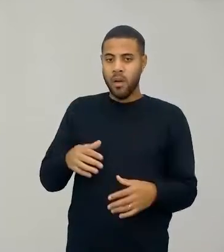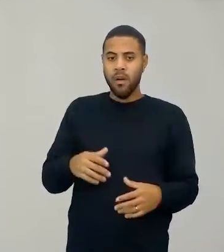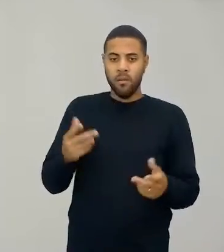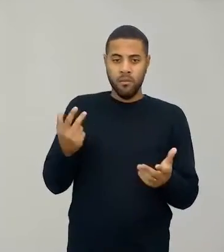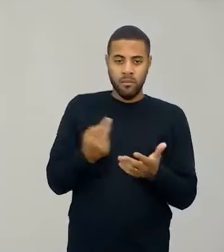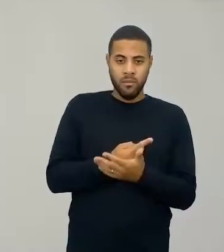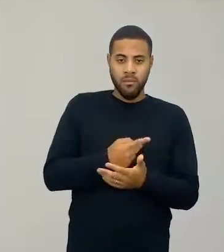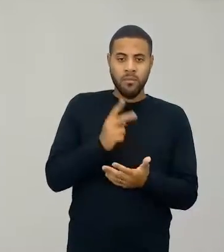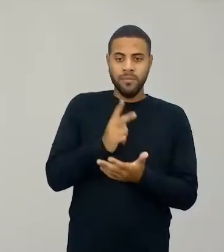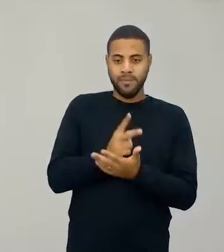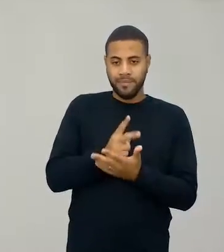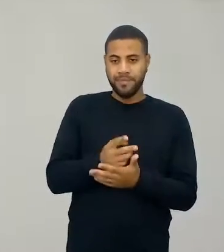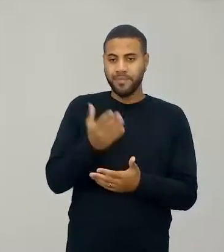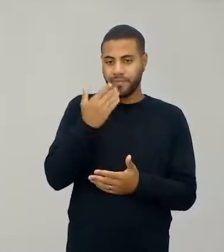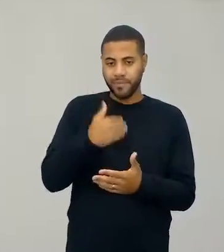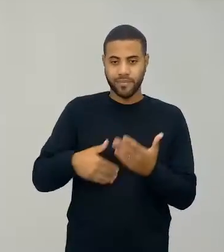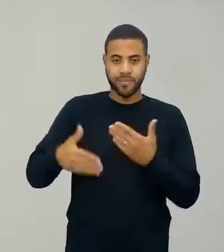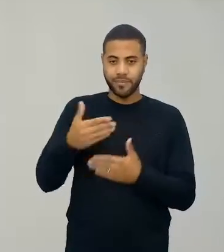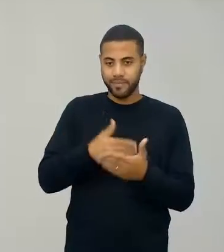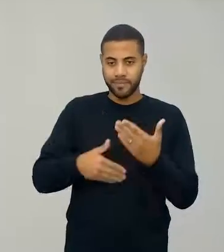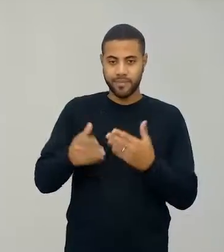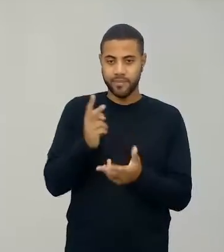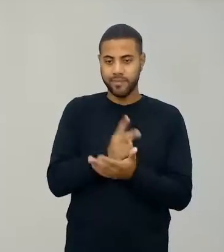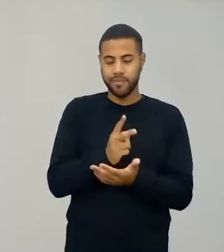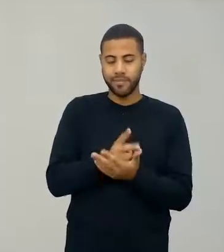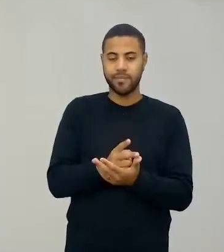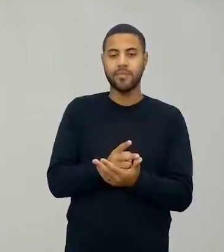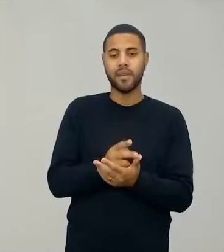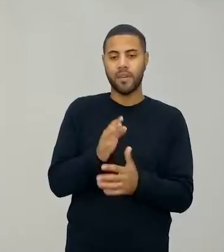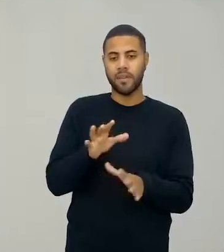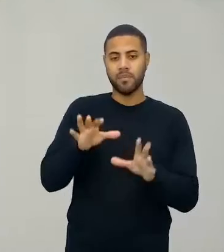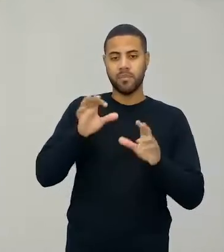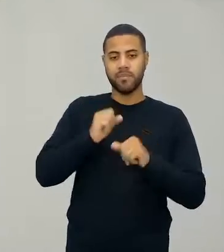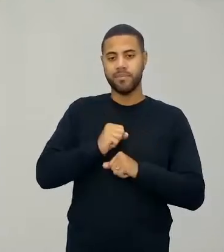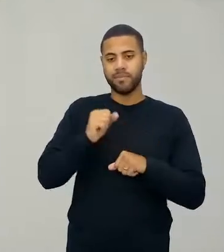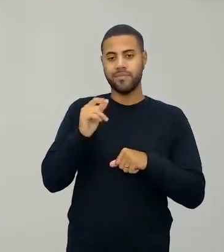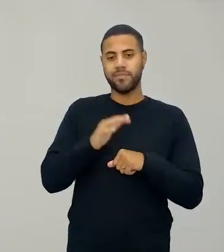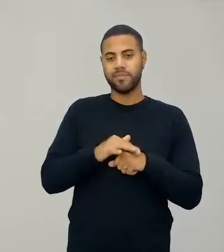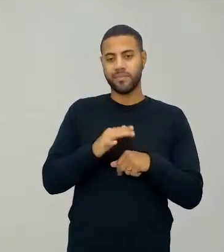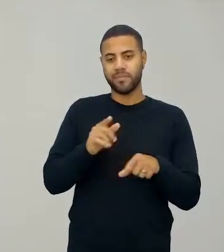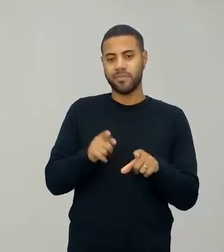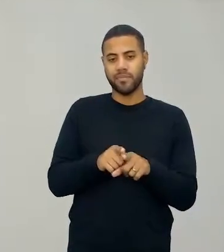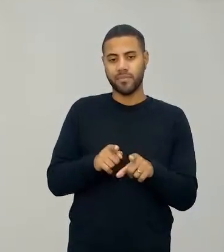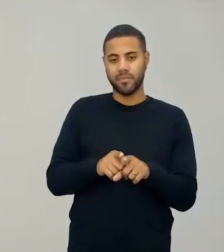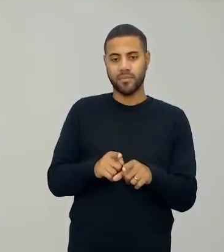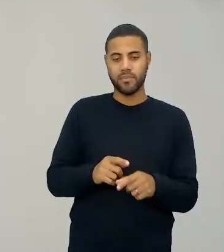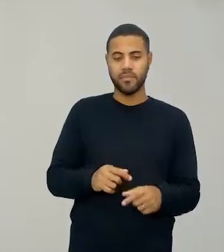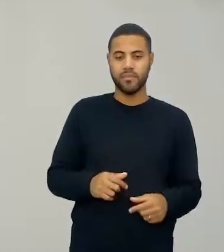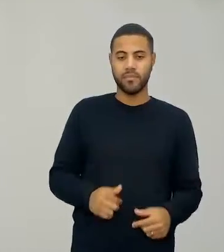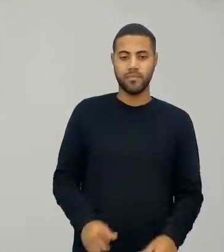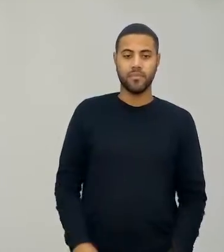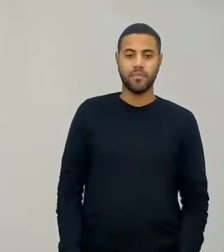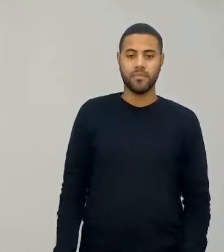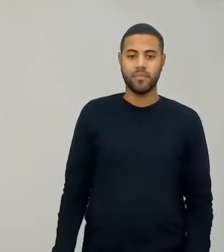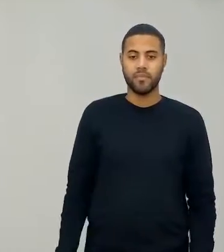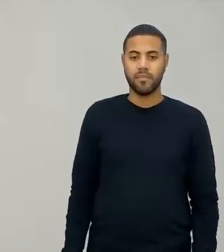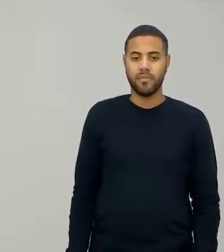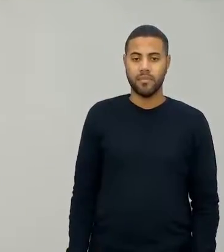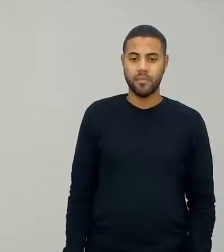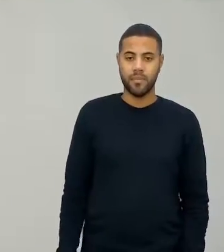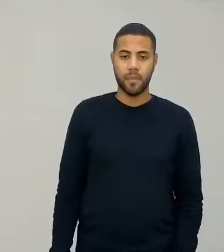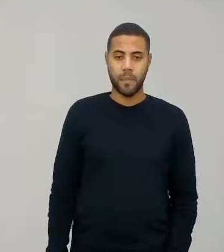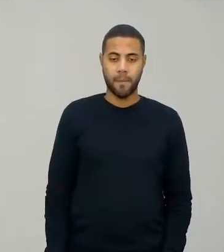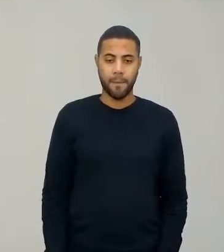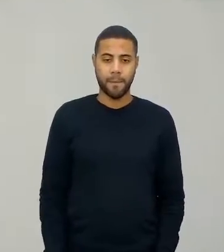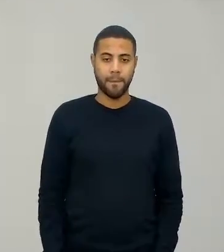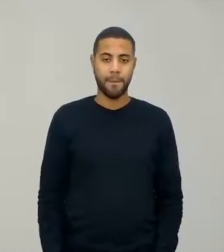se alimentando, interagindo ali com o ambiente, então eles vão absorver muito mais do que uma molécula, né? E o predador topo